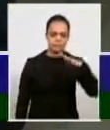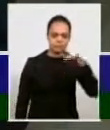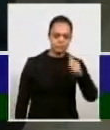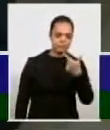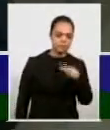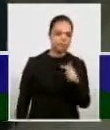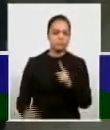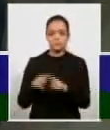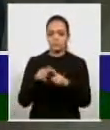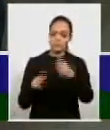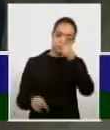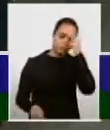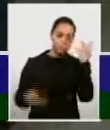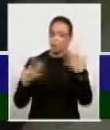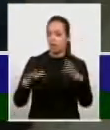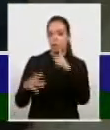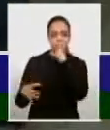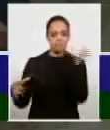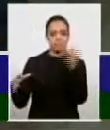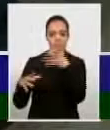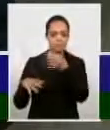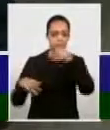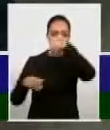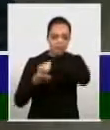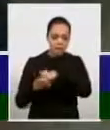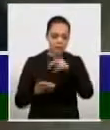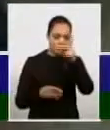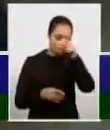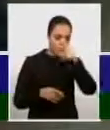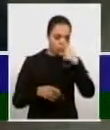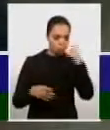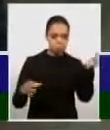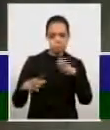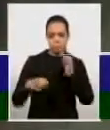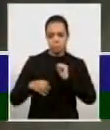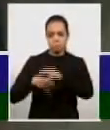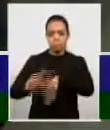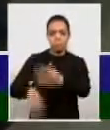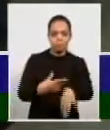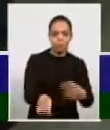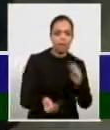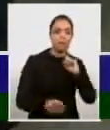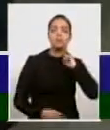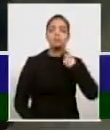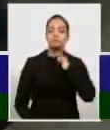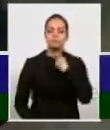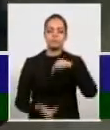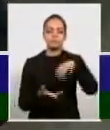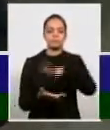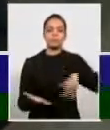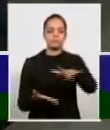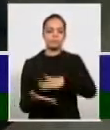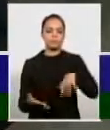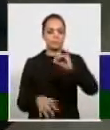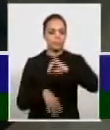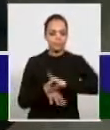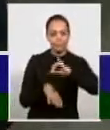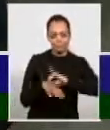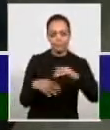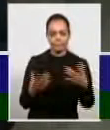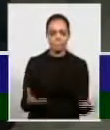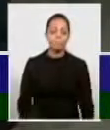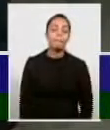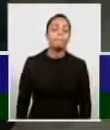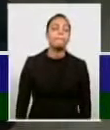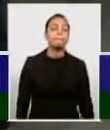porque o pessoal não coloca o lixo dentro das caçambas e a concentração de lixo fica toda fora, poluindo ali o meio ambiente, que é os locais.